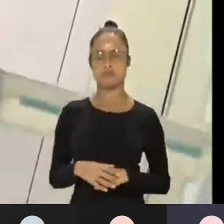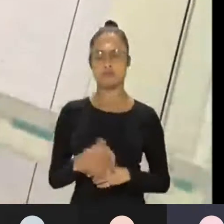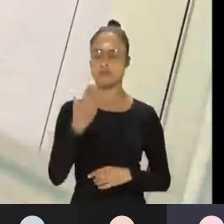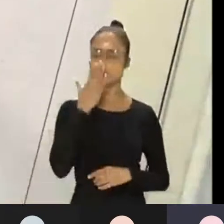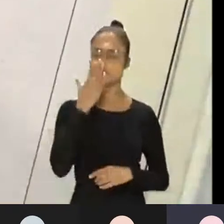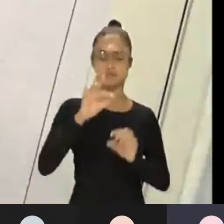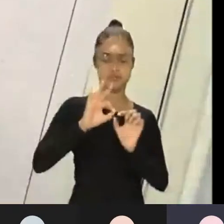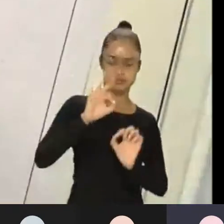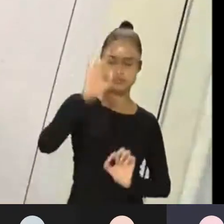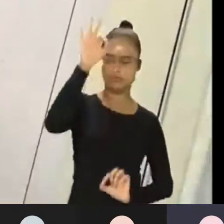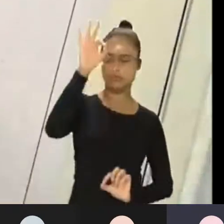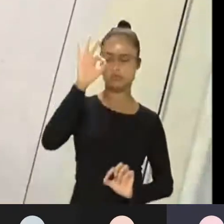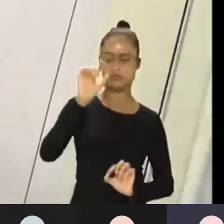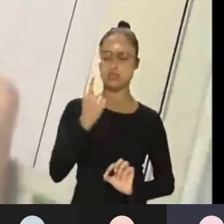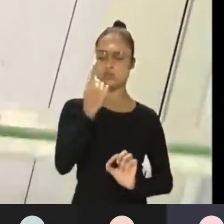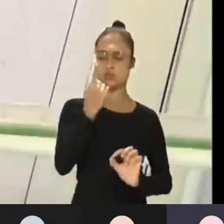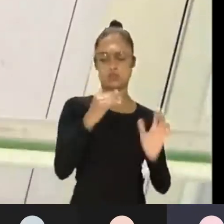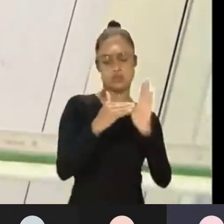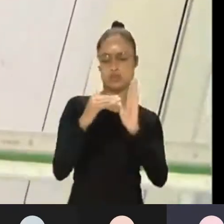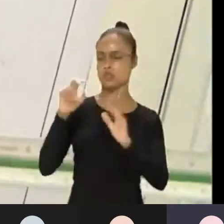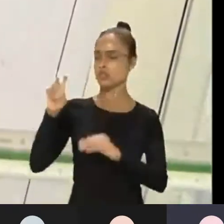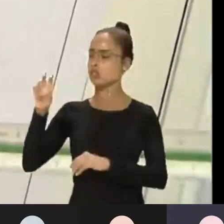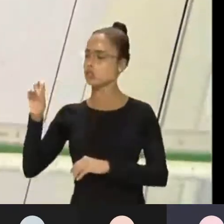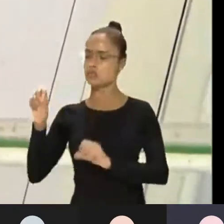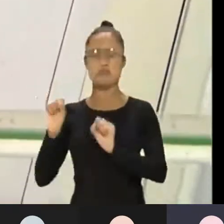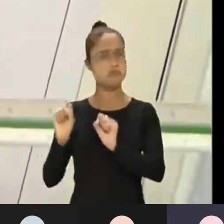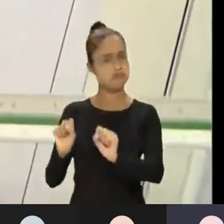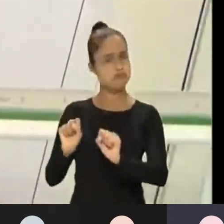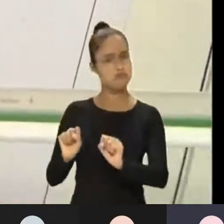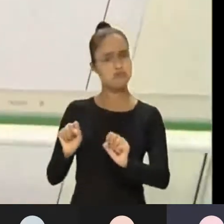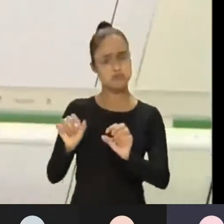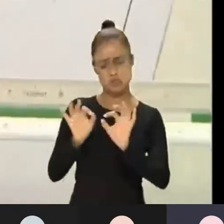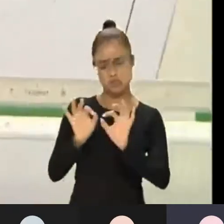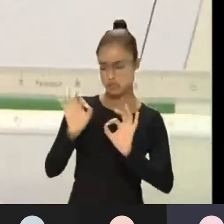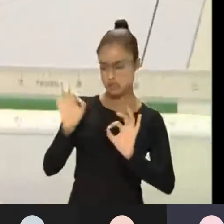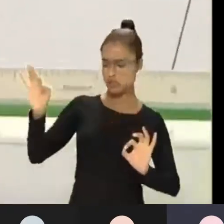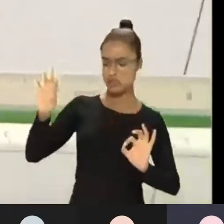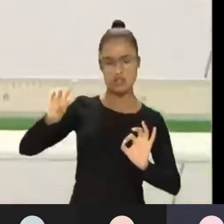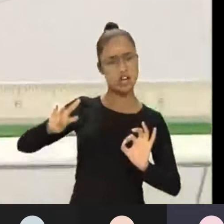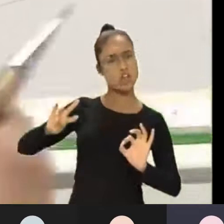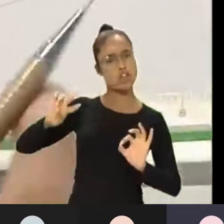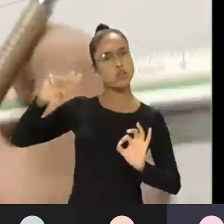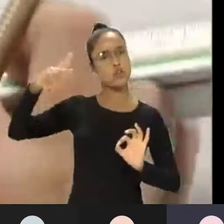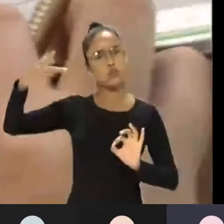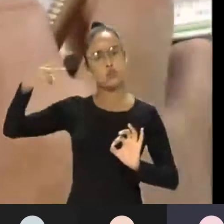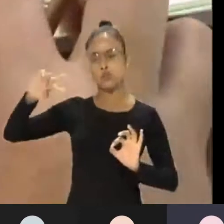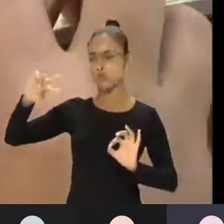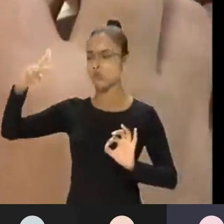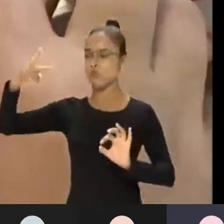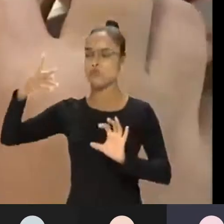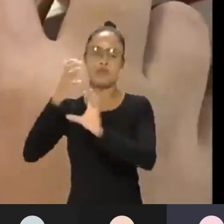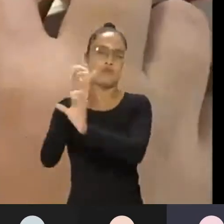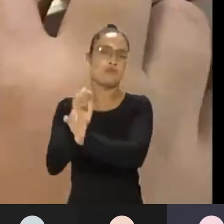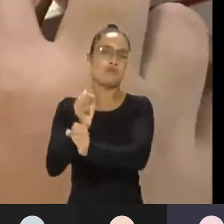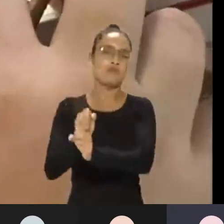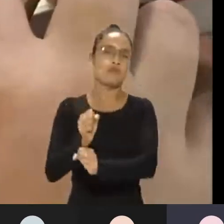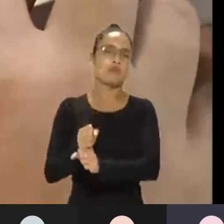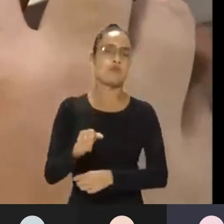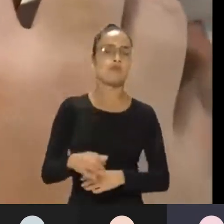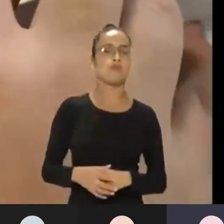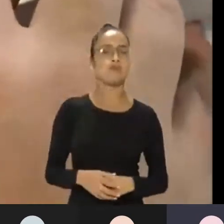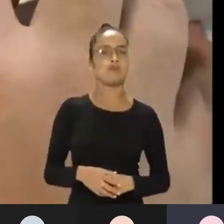Se eu fosse usar a escala de 1 para 50, por exemplo, eu ia dobrar a medida, tá? Então, ó, se eu fosse ampliar